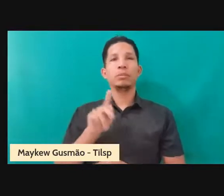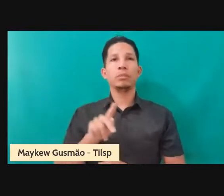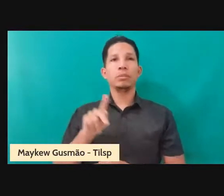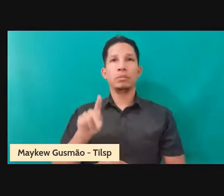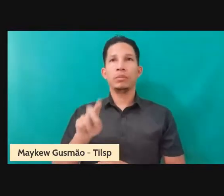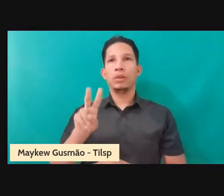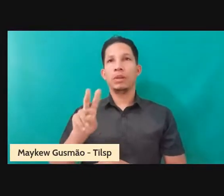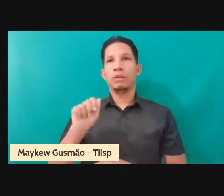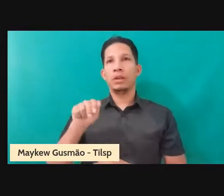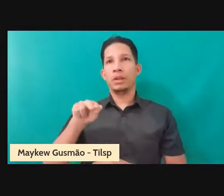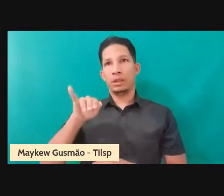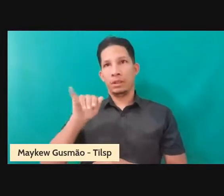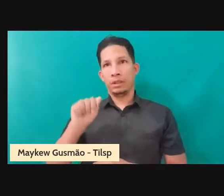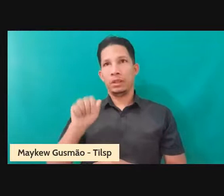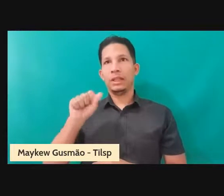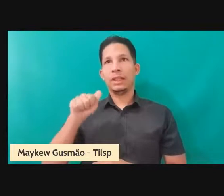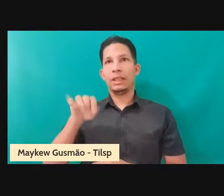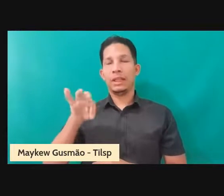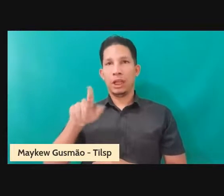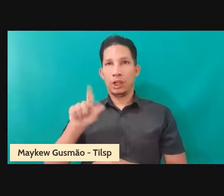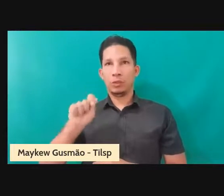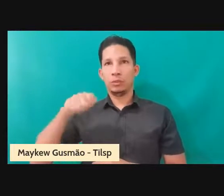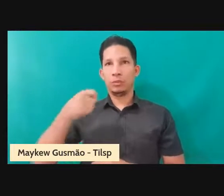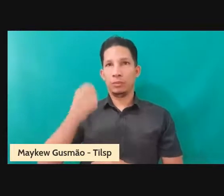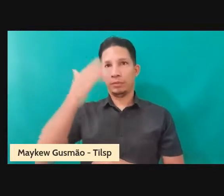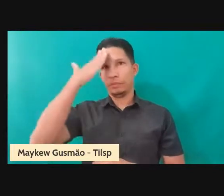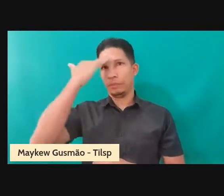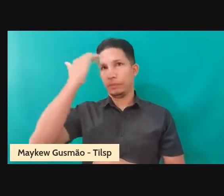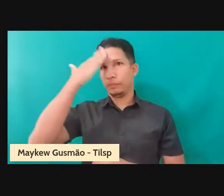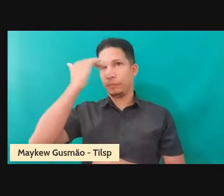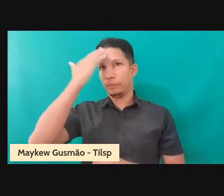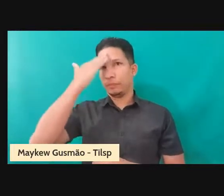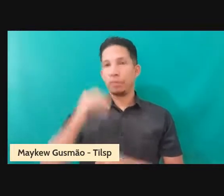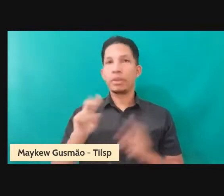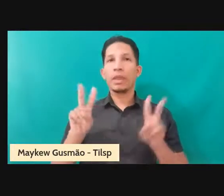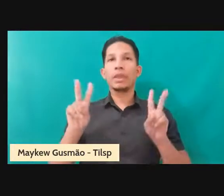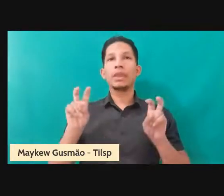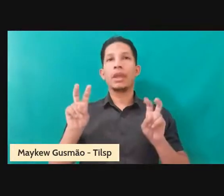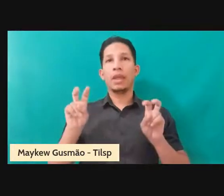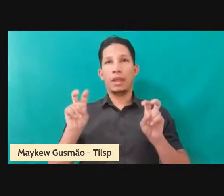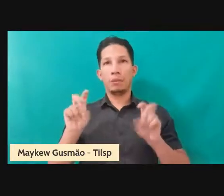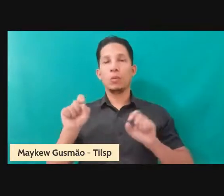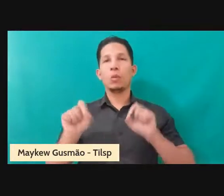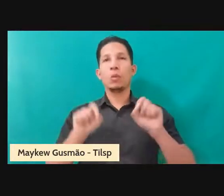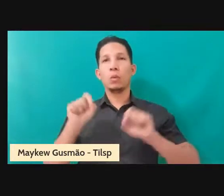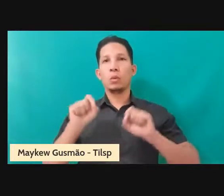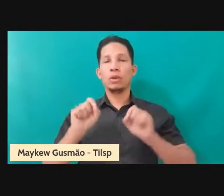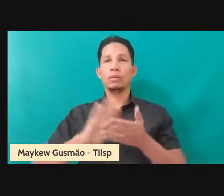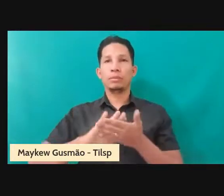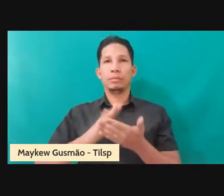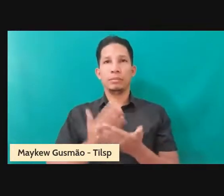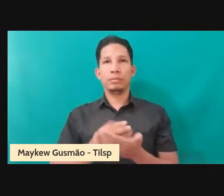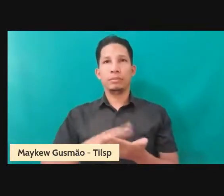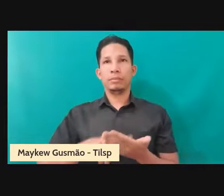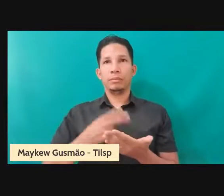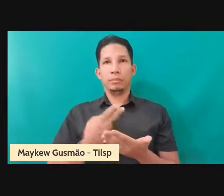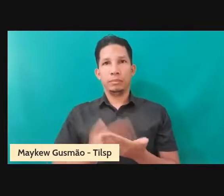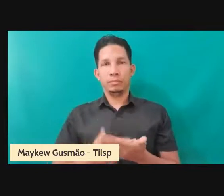Vânia Santiago, e o título da palestra dela é A Tradução e Interpretação de Língua de